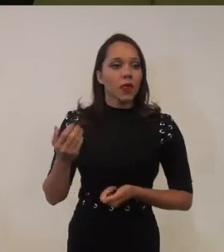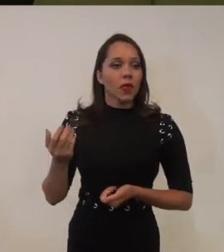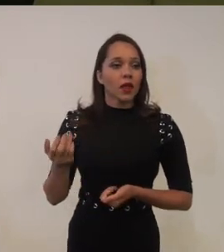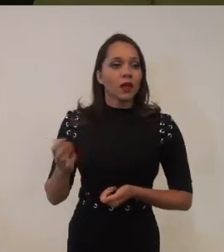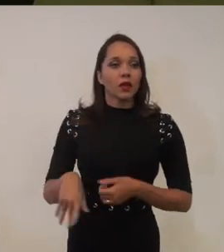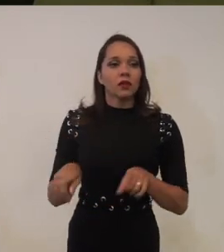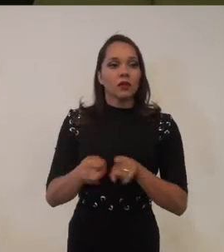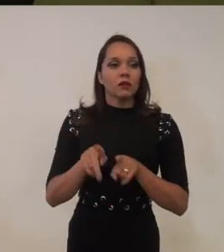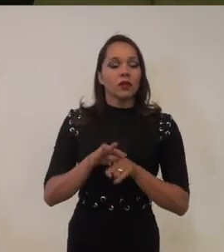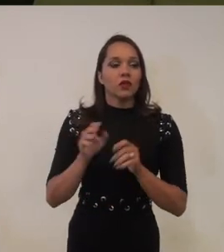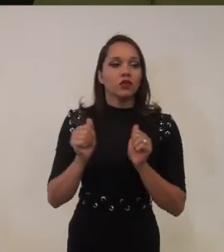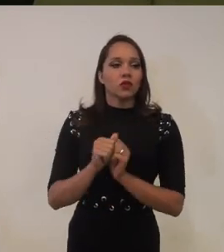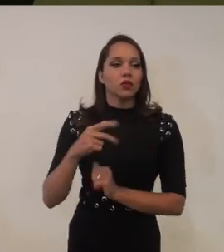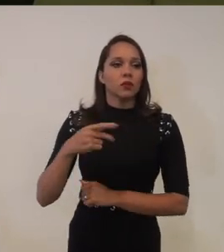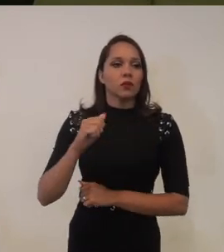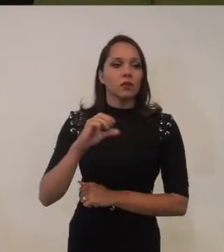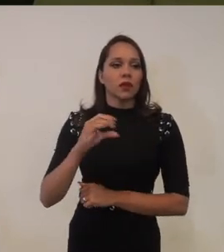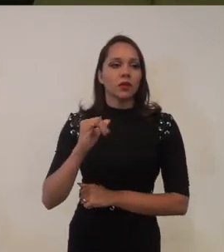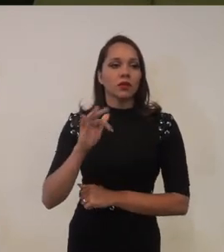e o Pacífico, né?